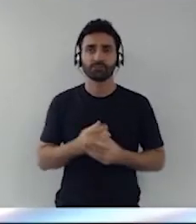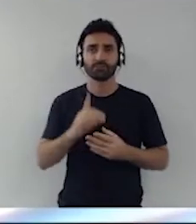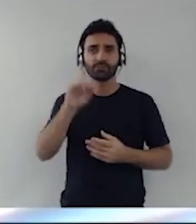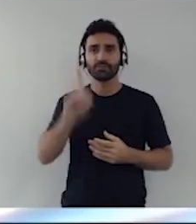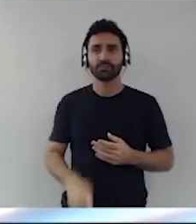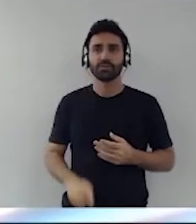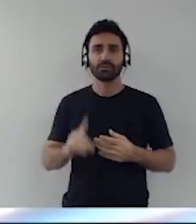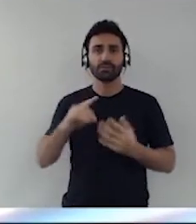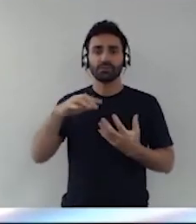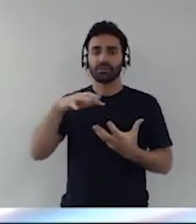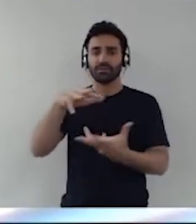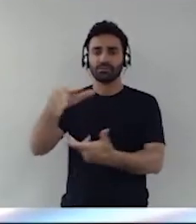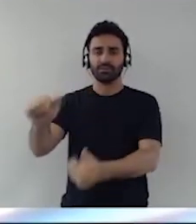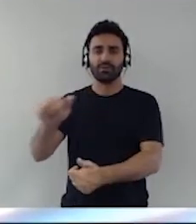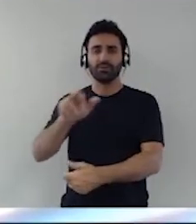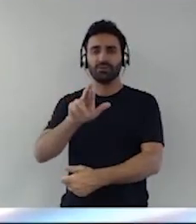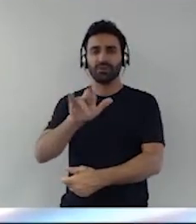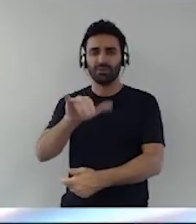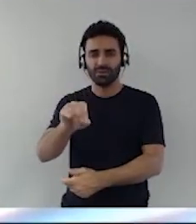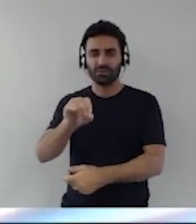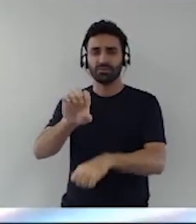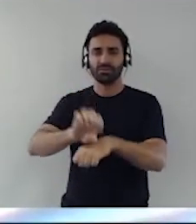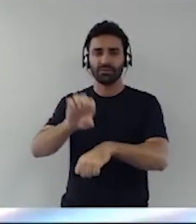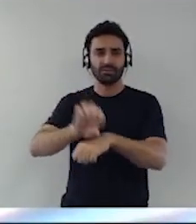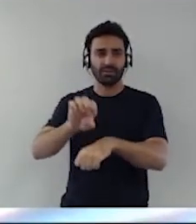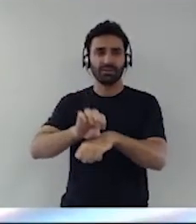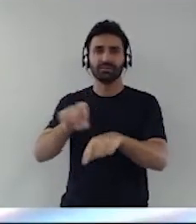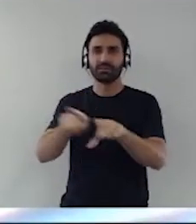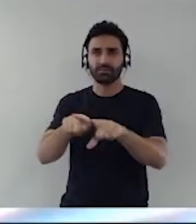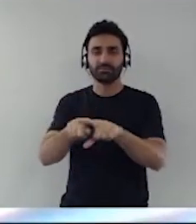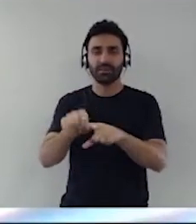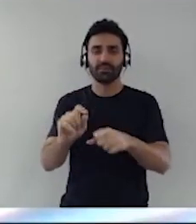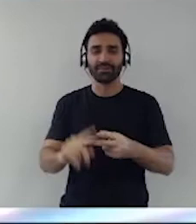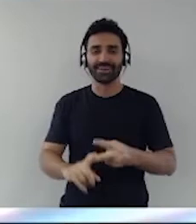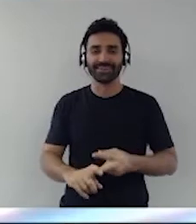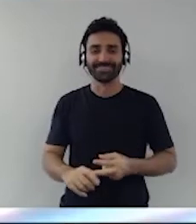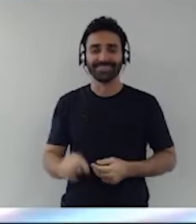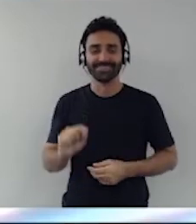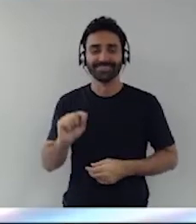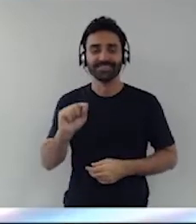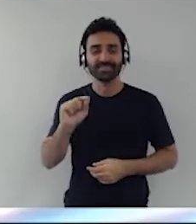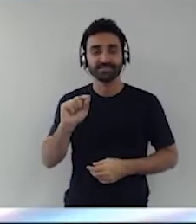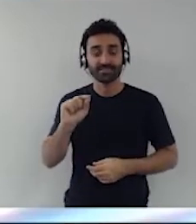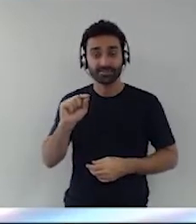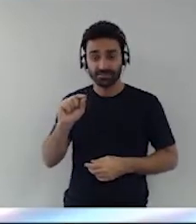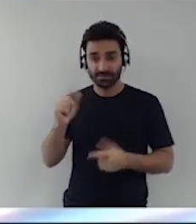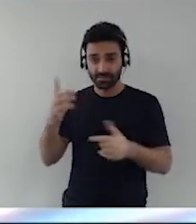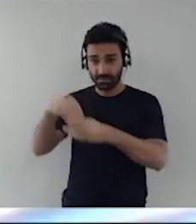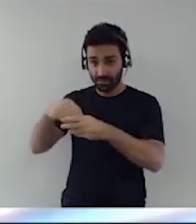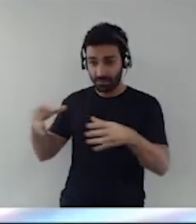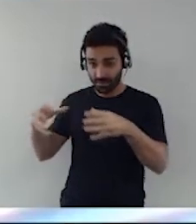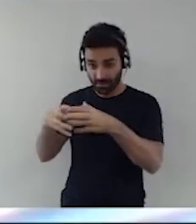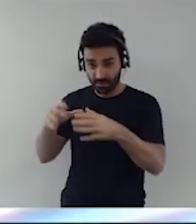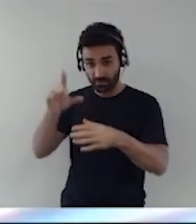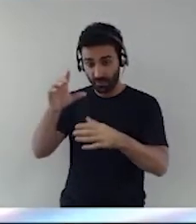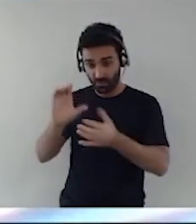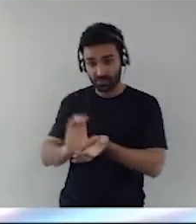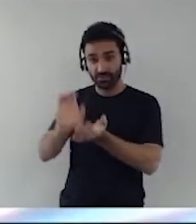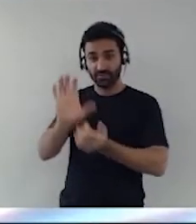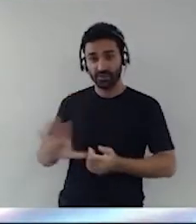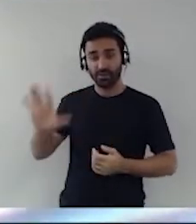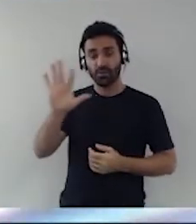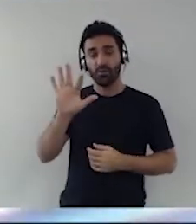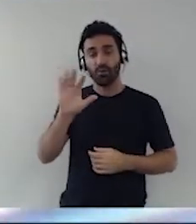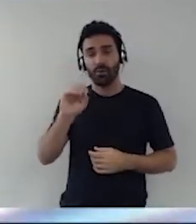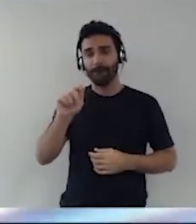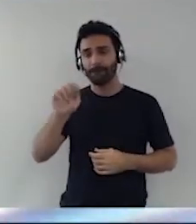OAB Rio, Seccional do Rio de Janeiro, é membro da Comissão Nacional de Direitos Humanos do Conselho Federal da OAB